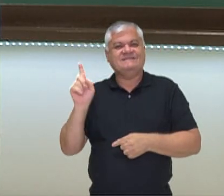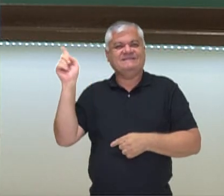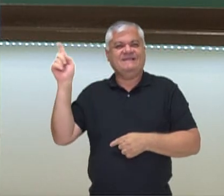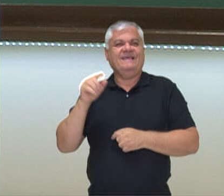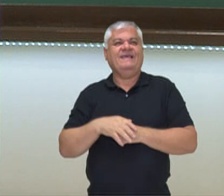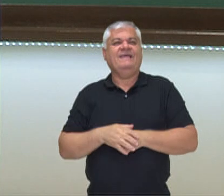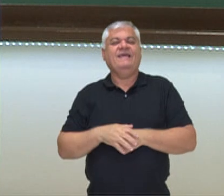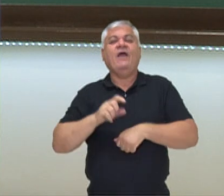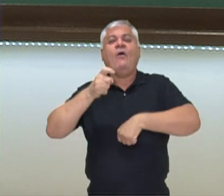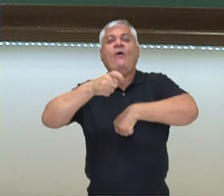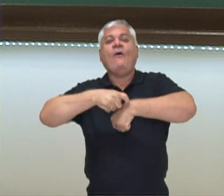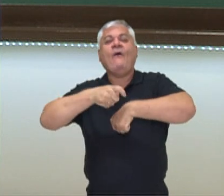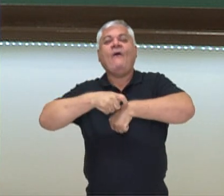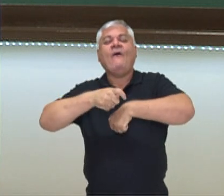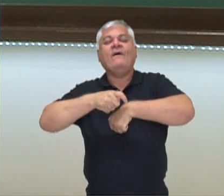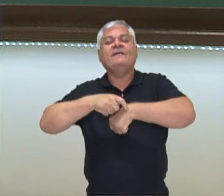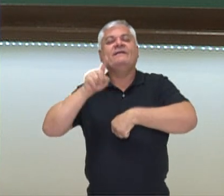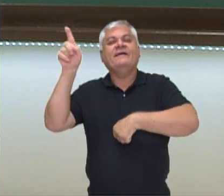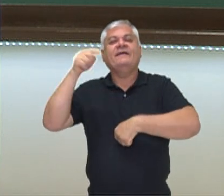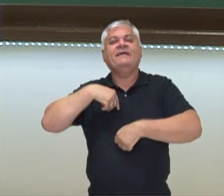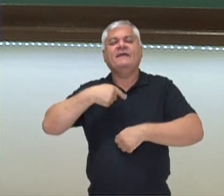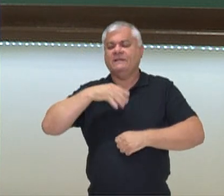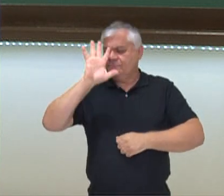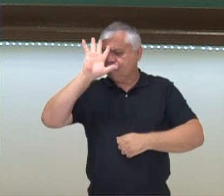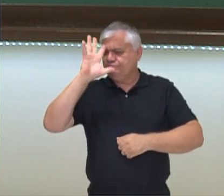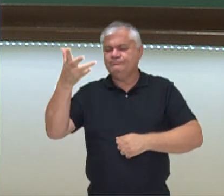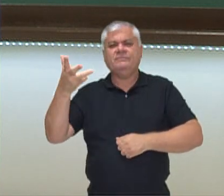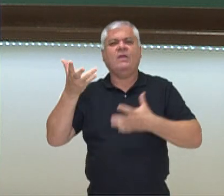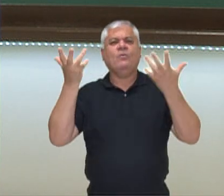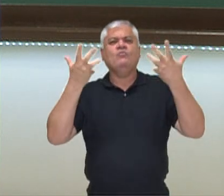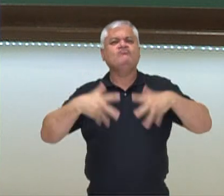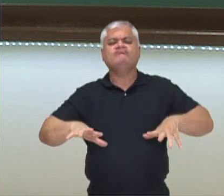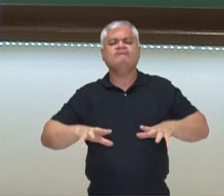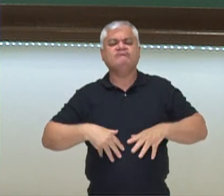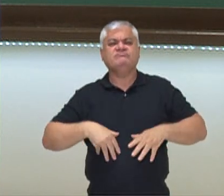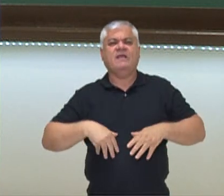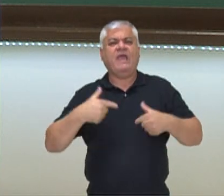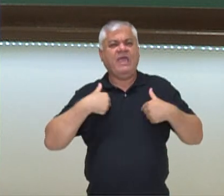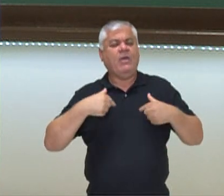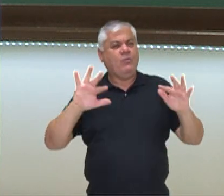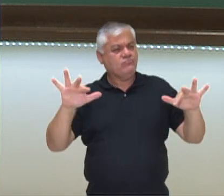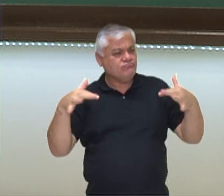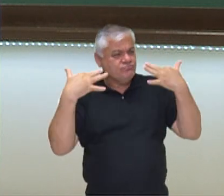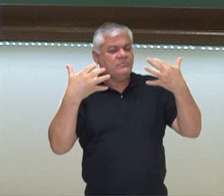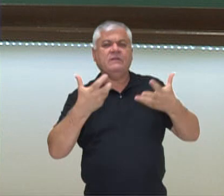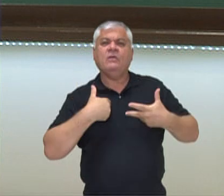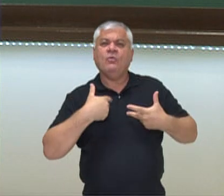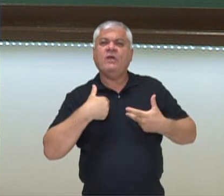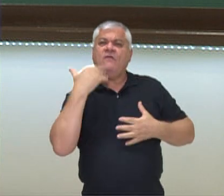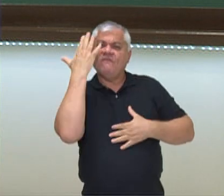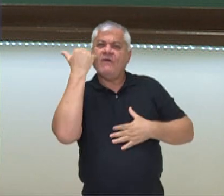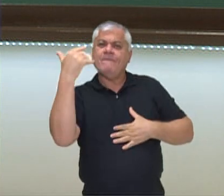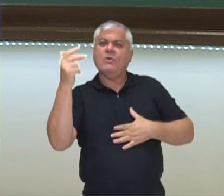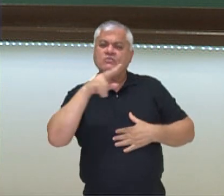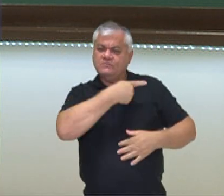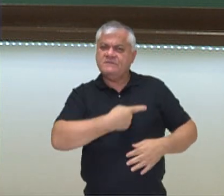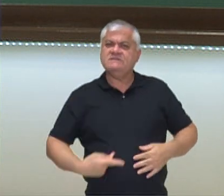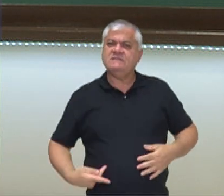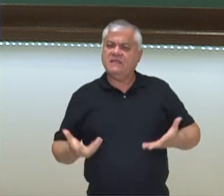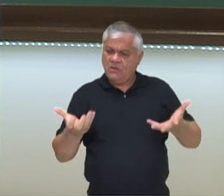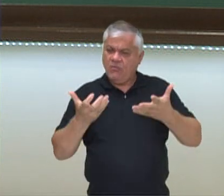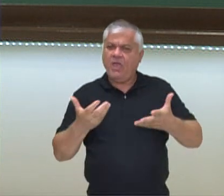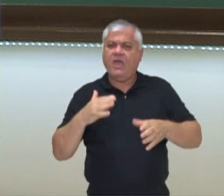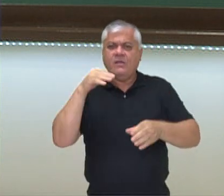momento da vida dele em que ele decidiu sair do anonimato na escola e ver se ele virava o presidente da classe